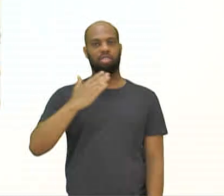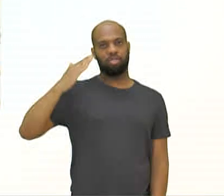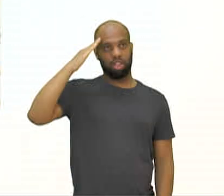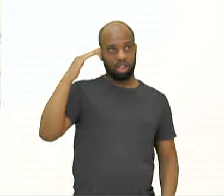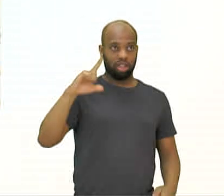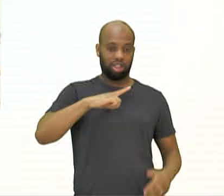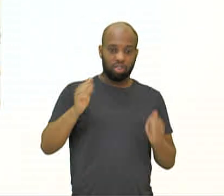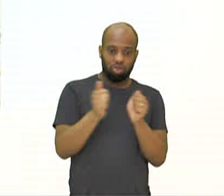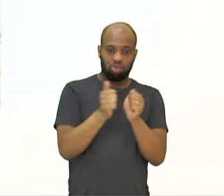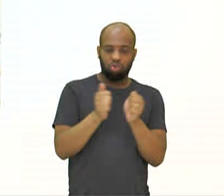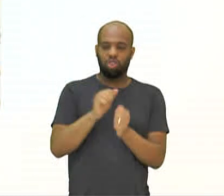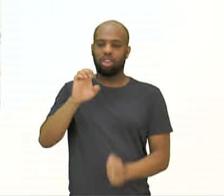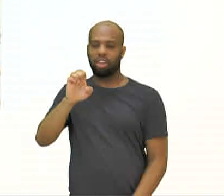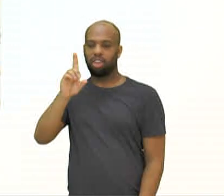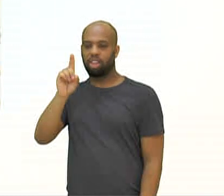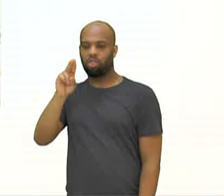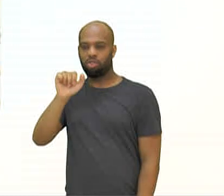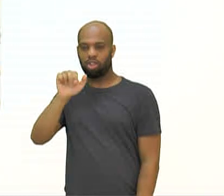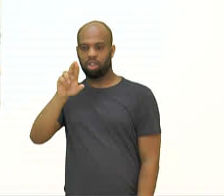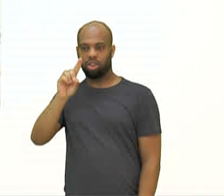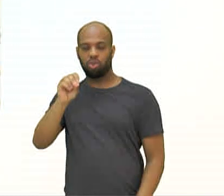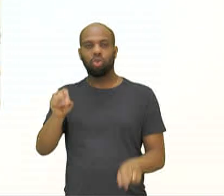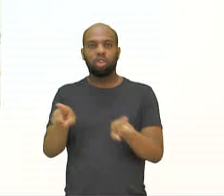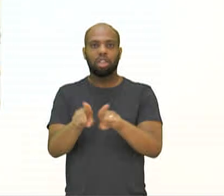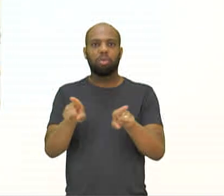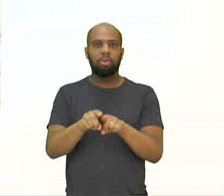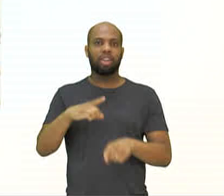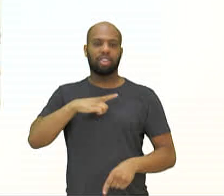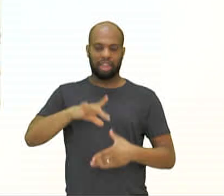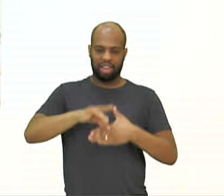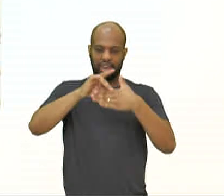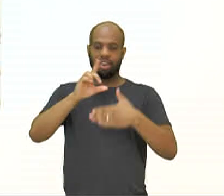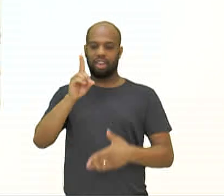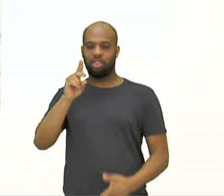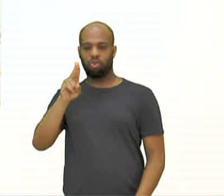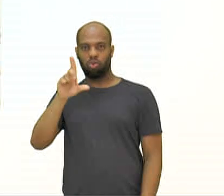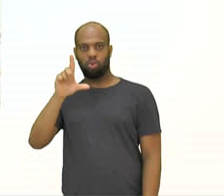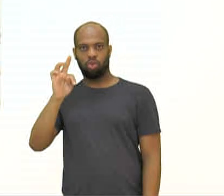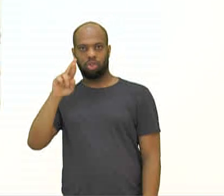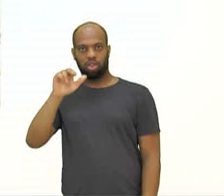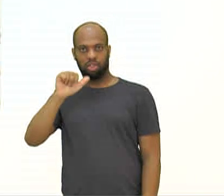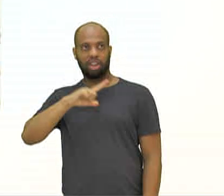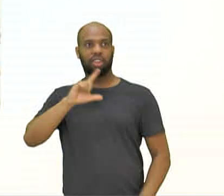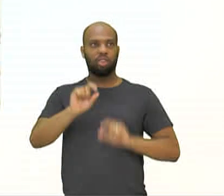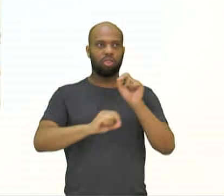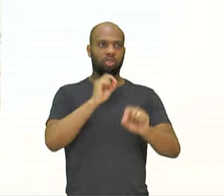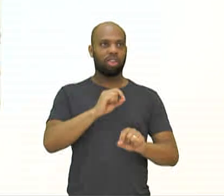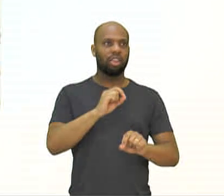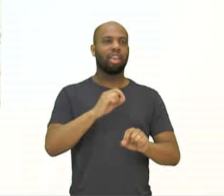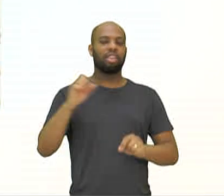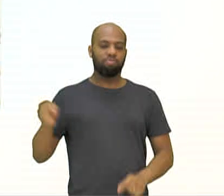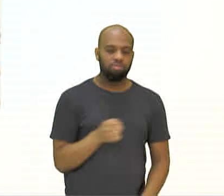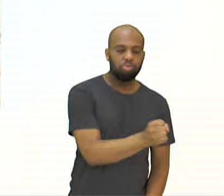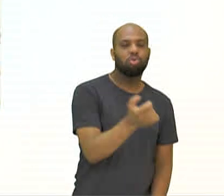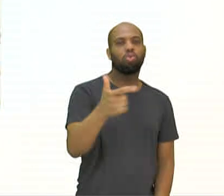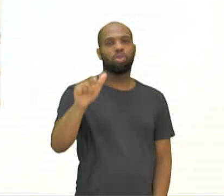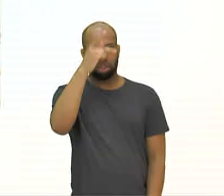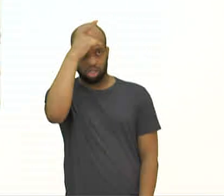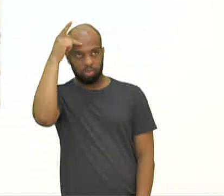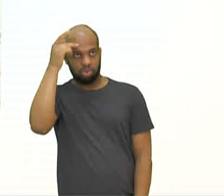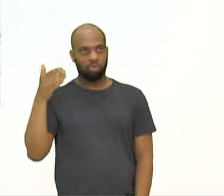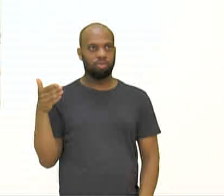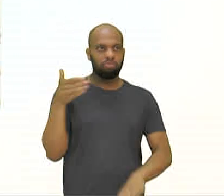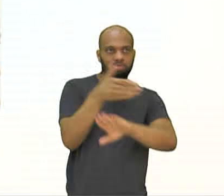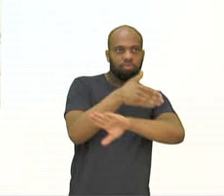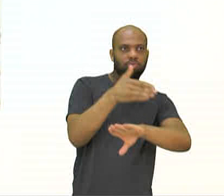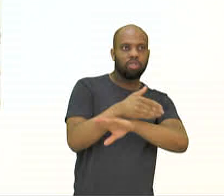brigadeiro Eduardo Gomes e do general Dutra, uma proclamação do general Góes Monteiro, né, assumirá o governo,